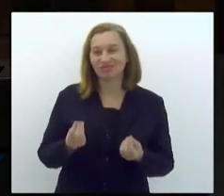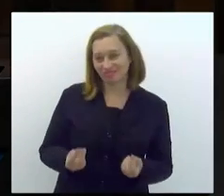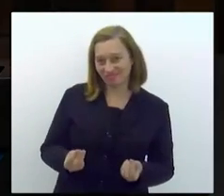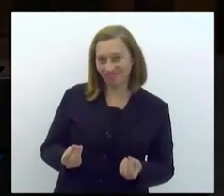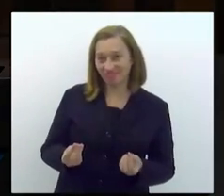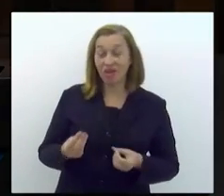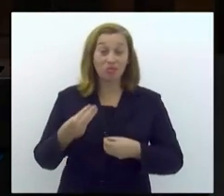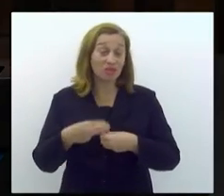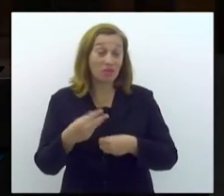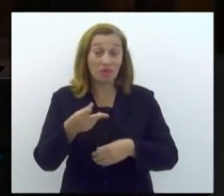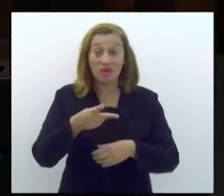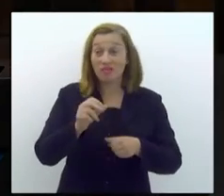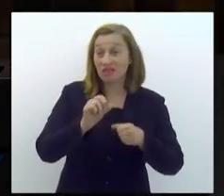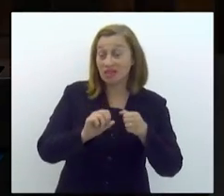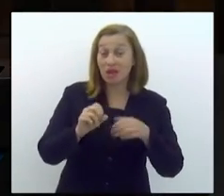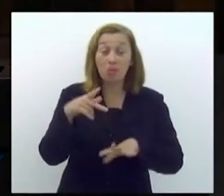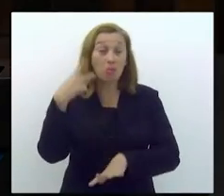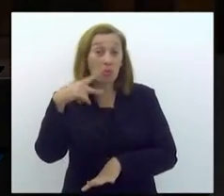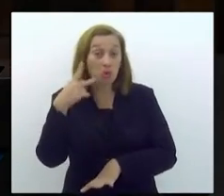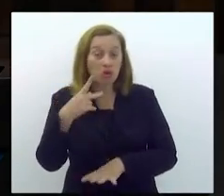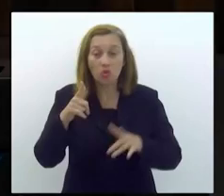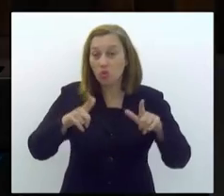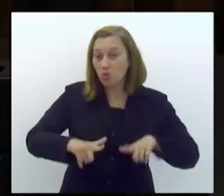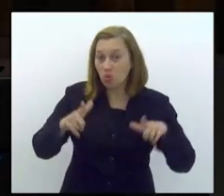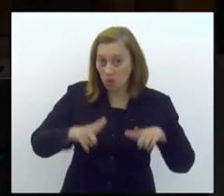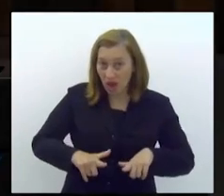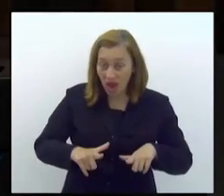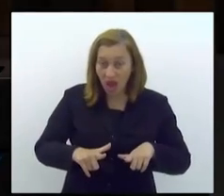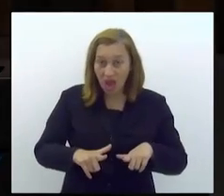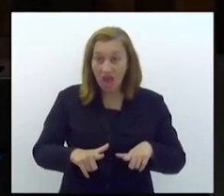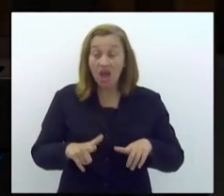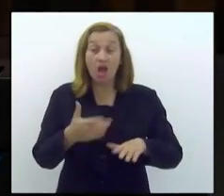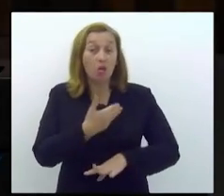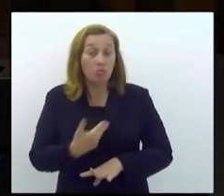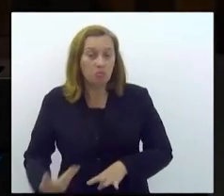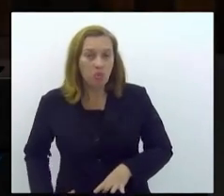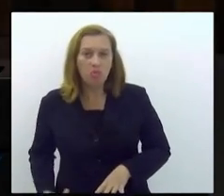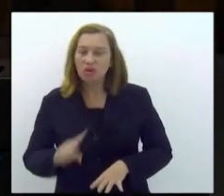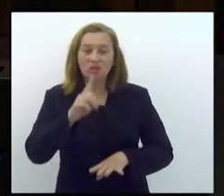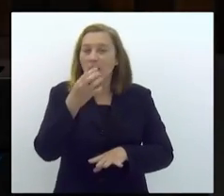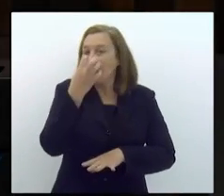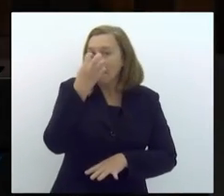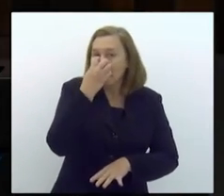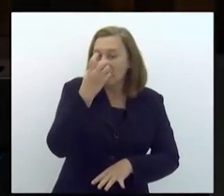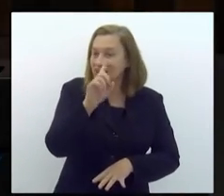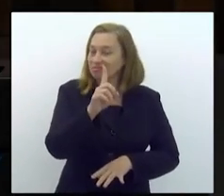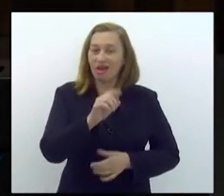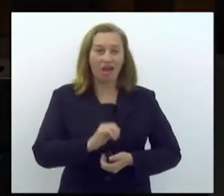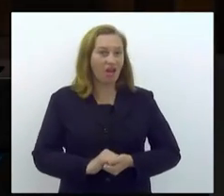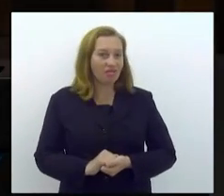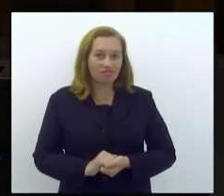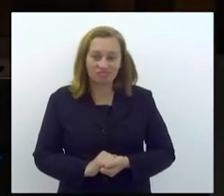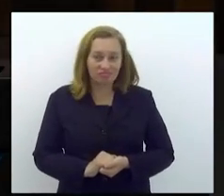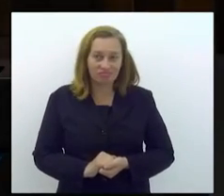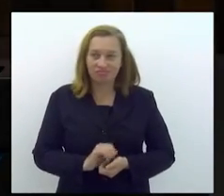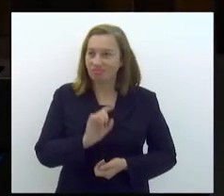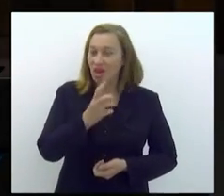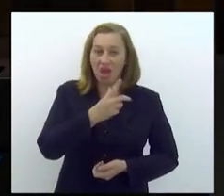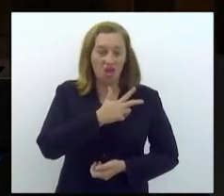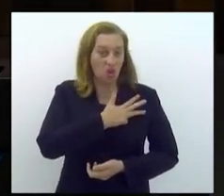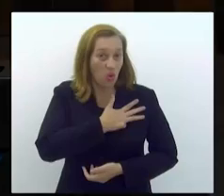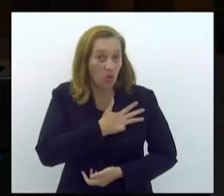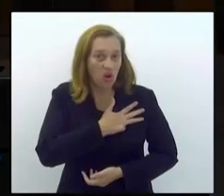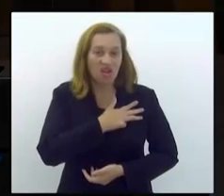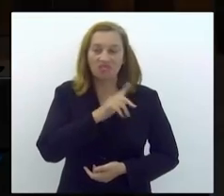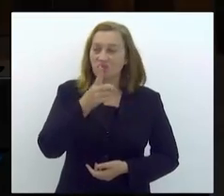política um espaço público um teatro que não é um circo não não é um circo não Lula não é